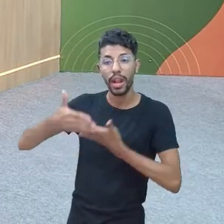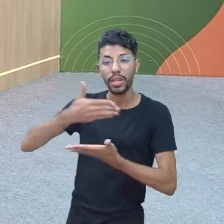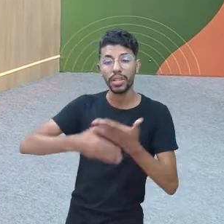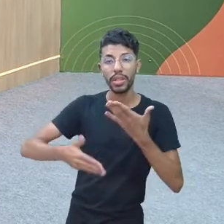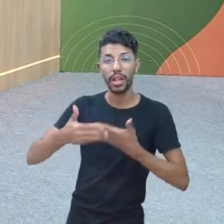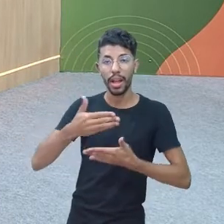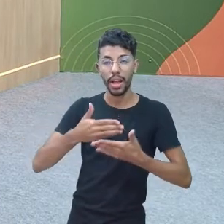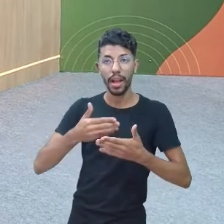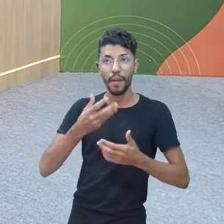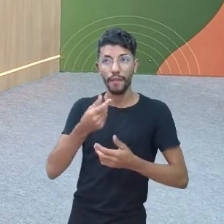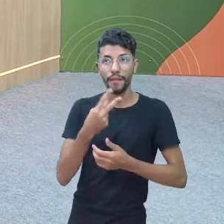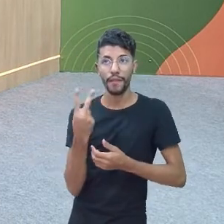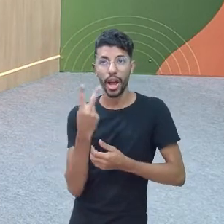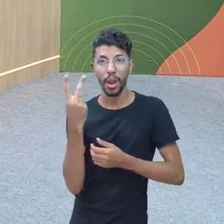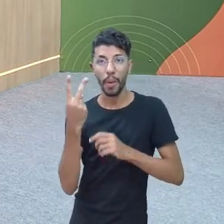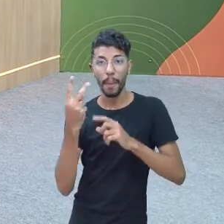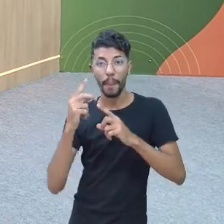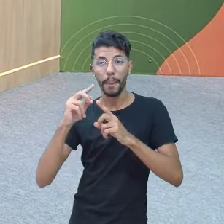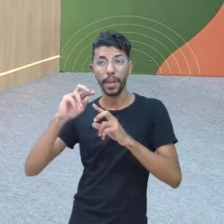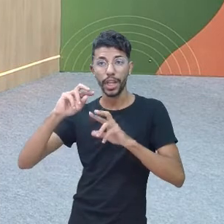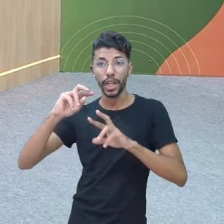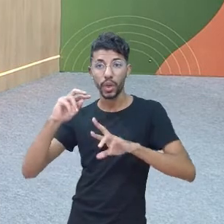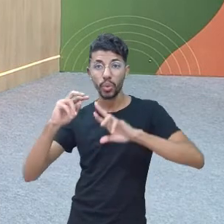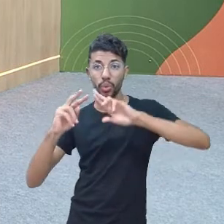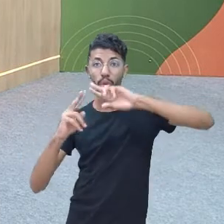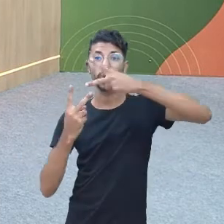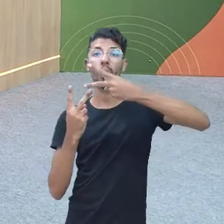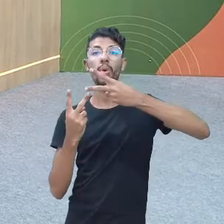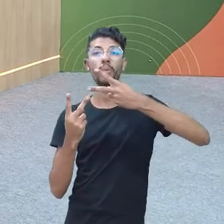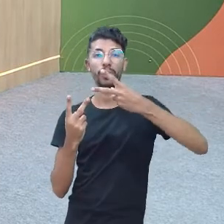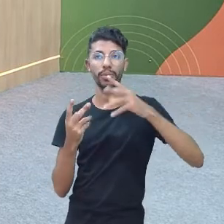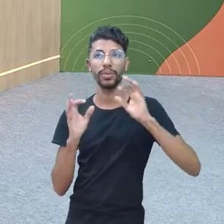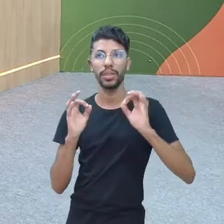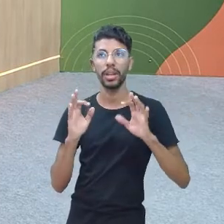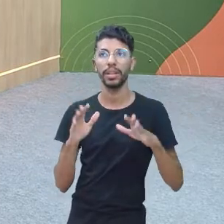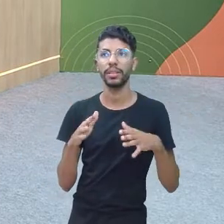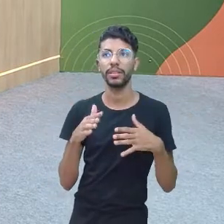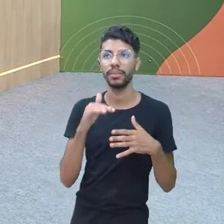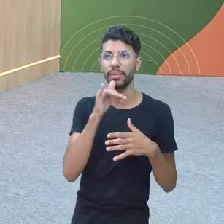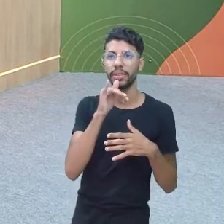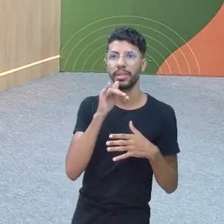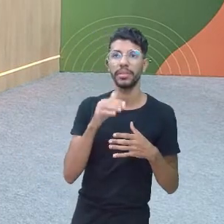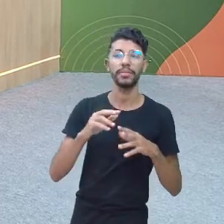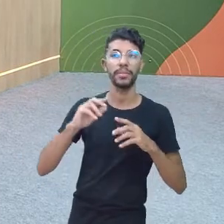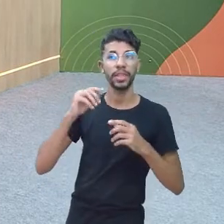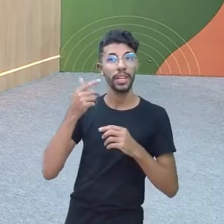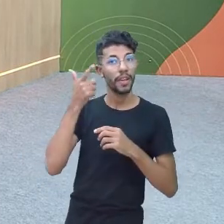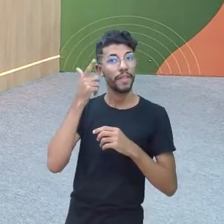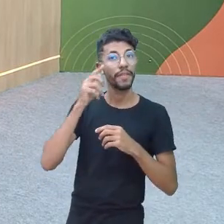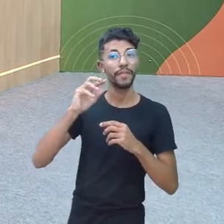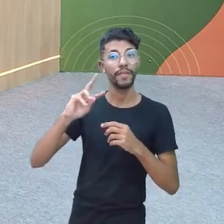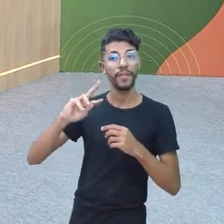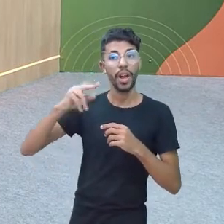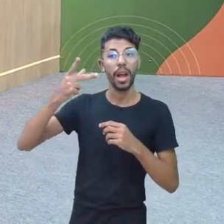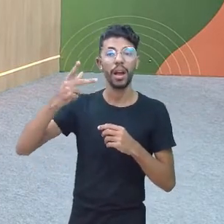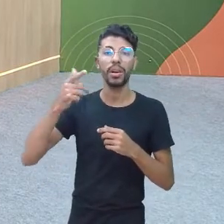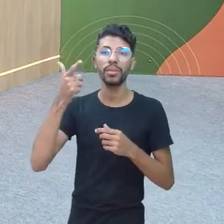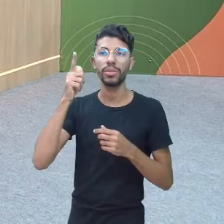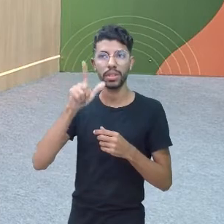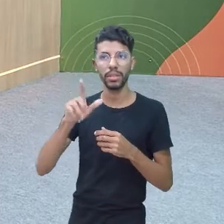né? O valor que um recebeu e o dobro dessa coisa, que na verdade que vai receber, né? Que vai ser pago por, tá